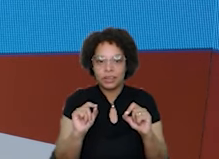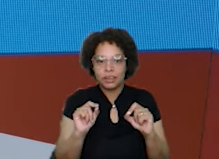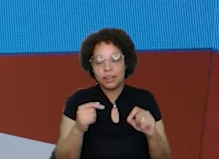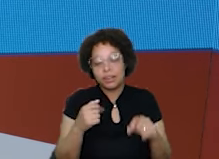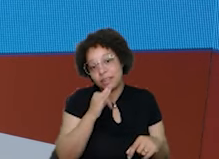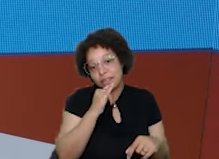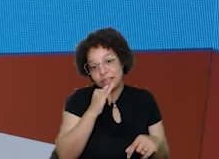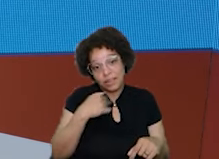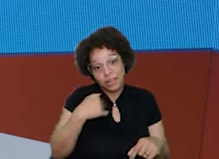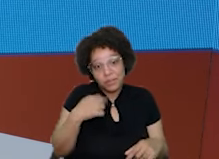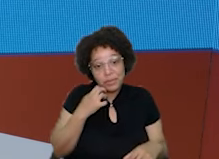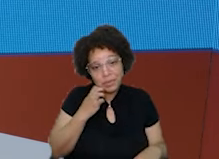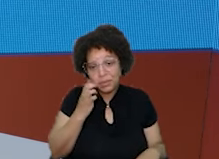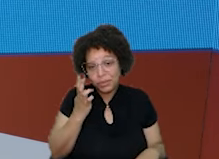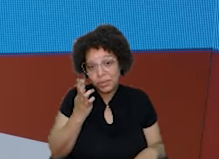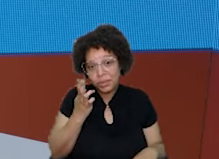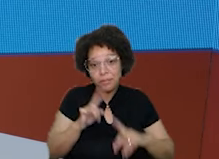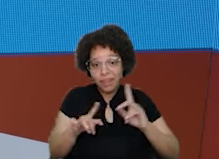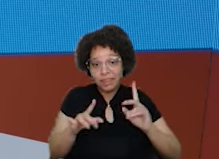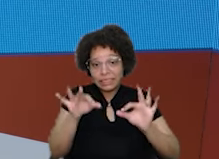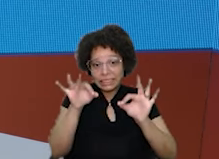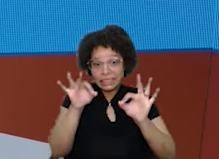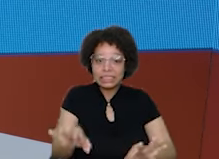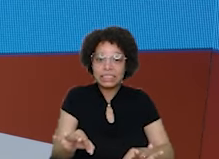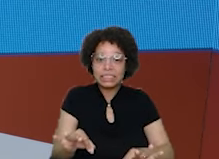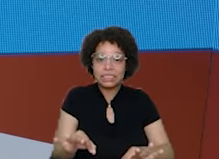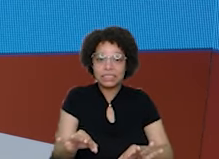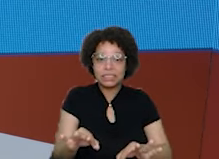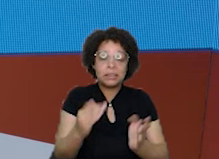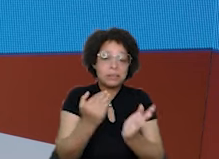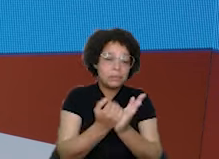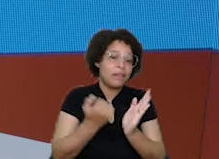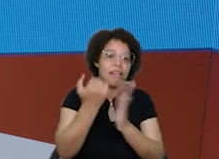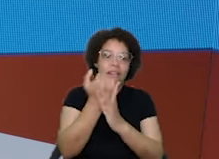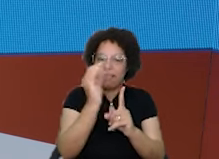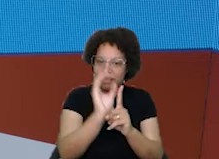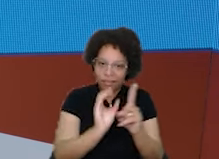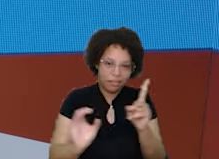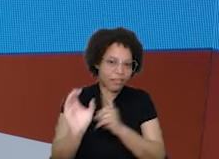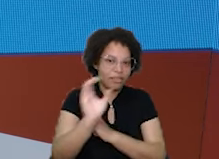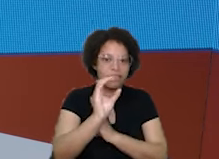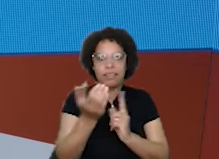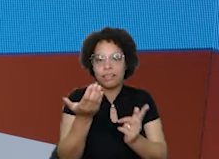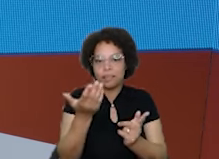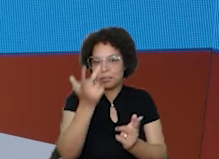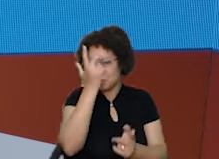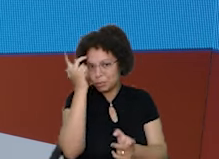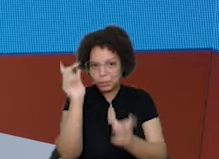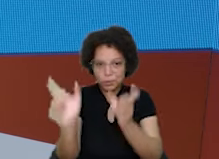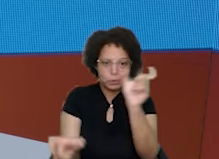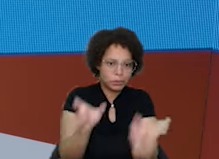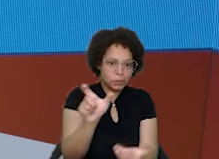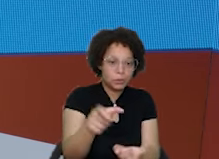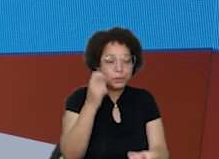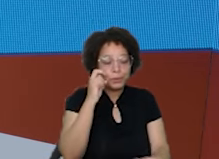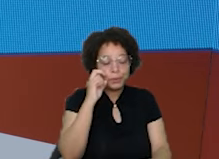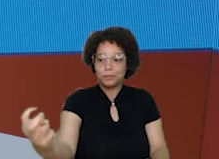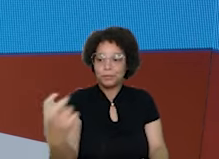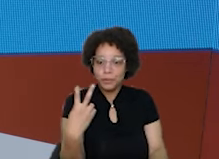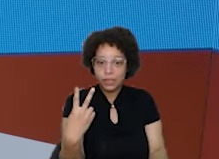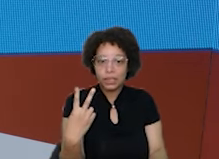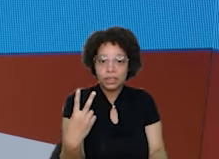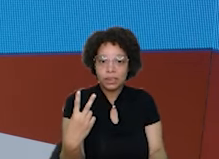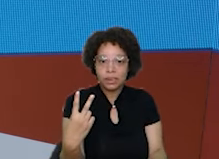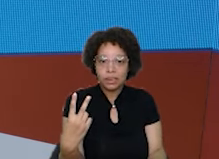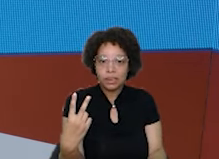eu tenho vergonha e tudo mais mas eu tenho certeza que muitas muitos dos clientes ou das pessoas quando olham ali a a sua